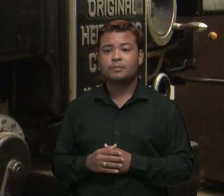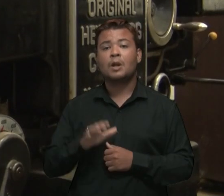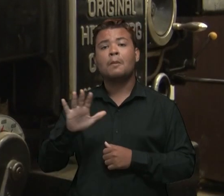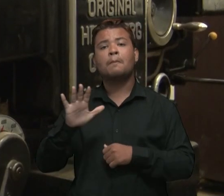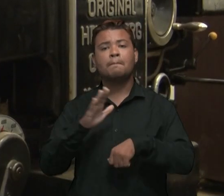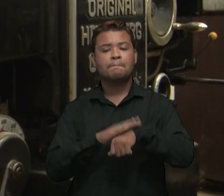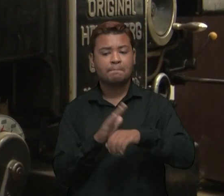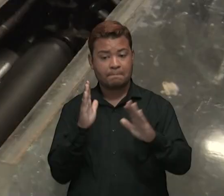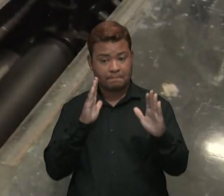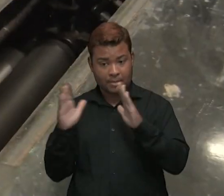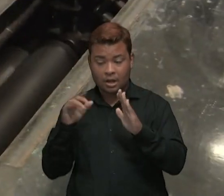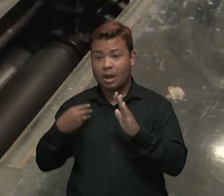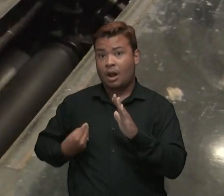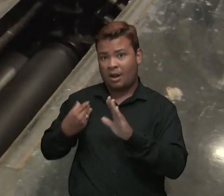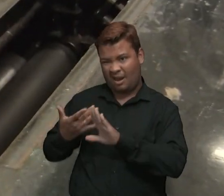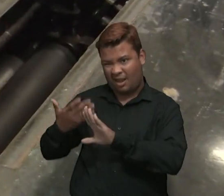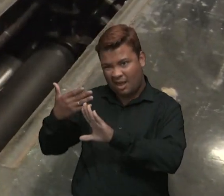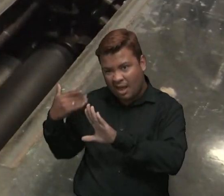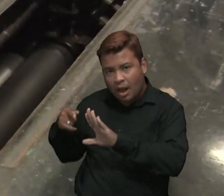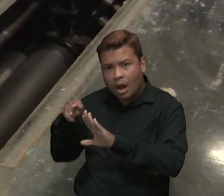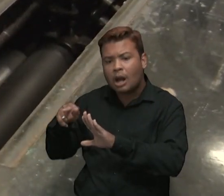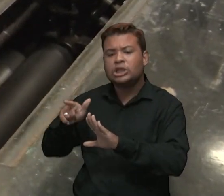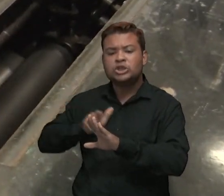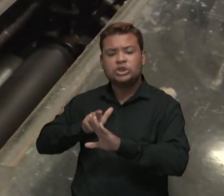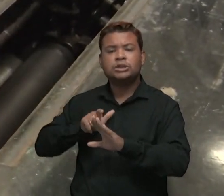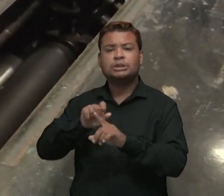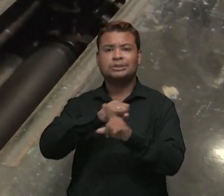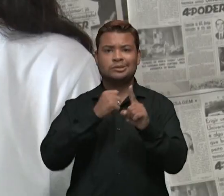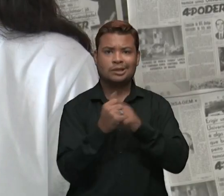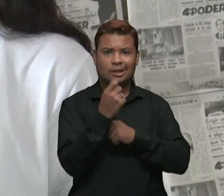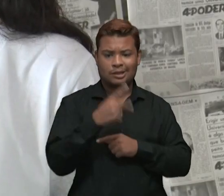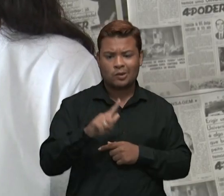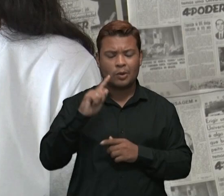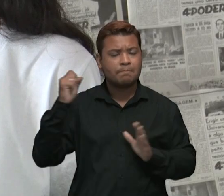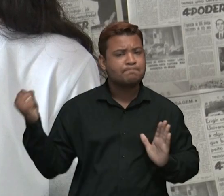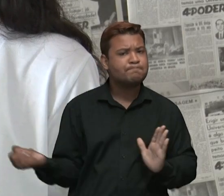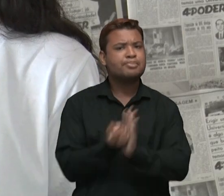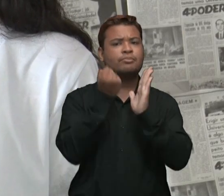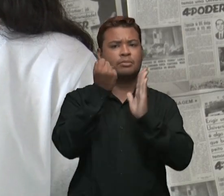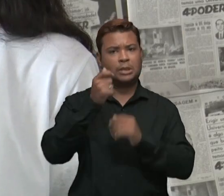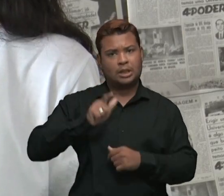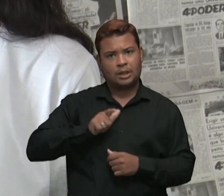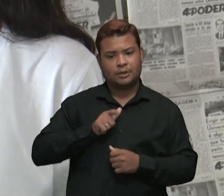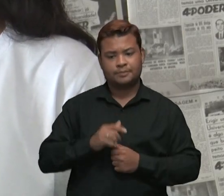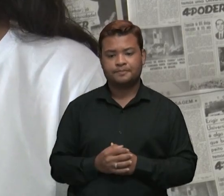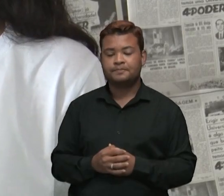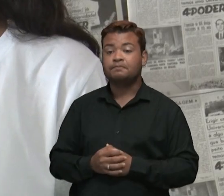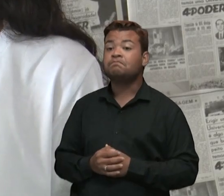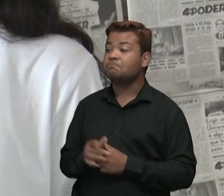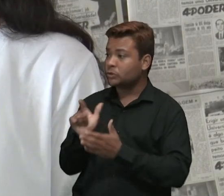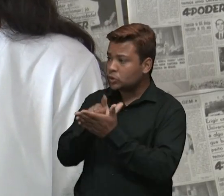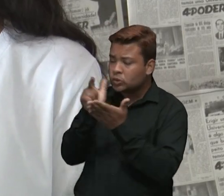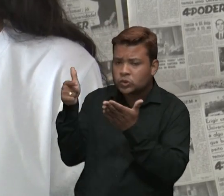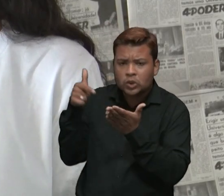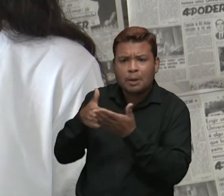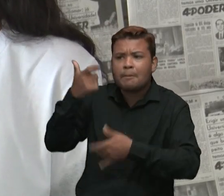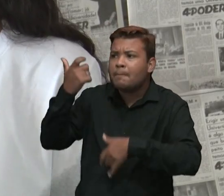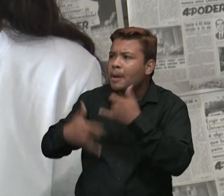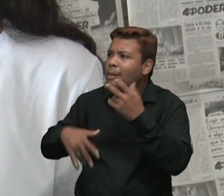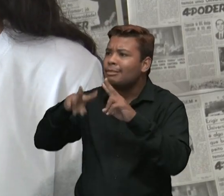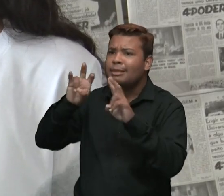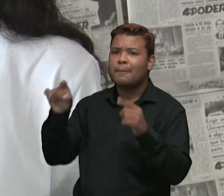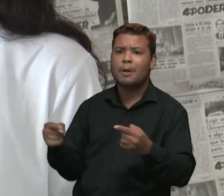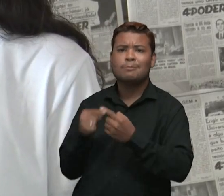de funcionamento, marcou a sociedade goiana. Muito à frente do tempo mesmo, quando você pega